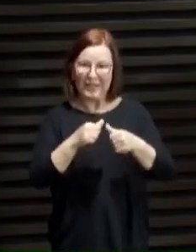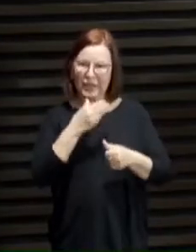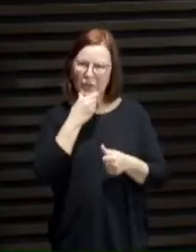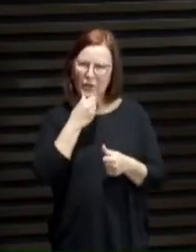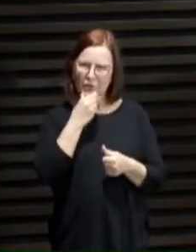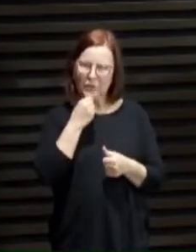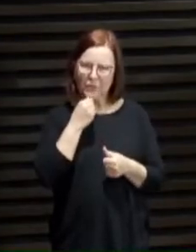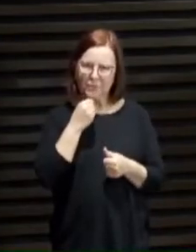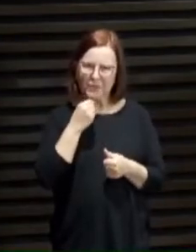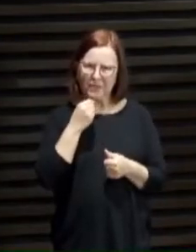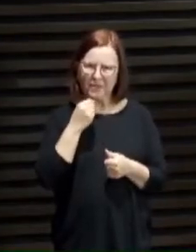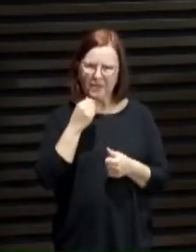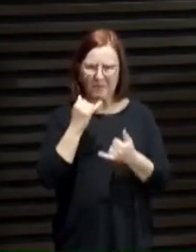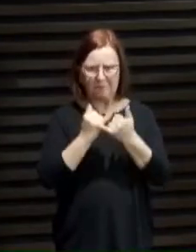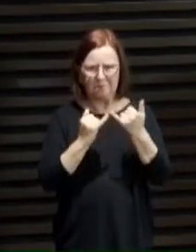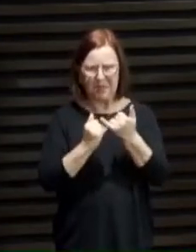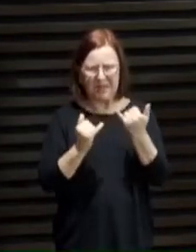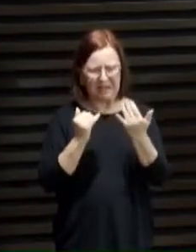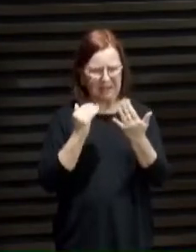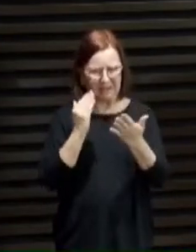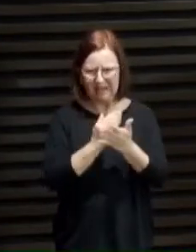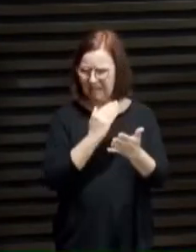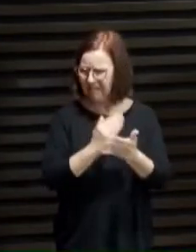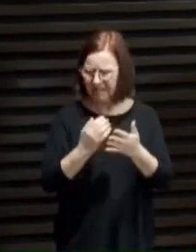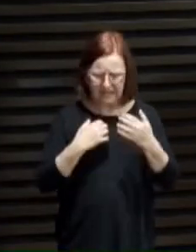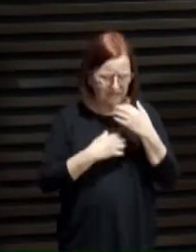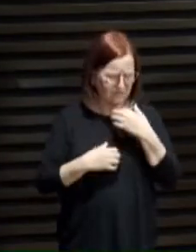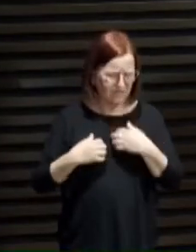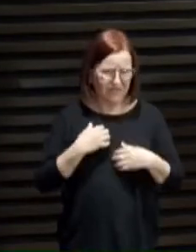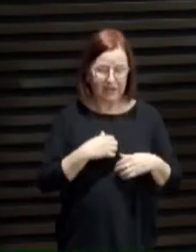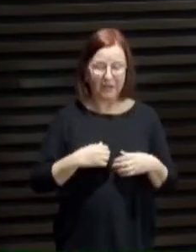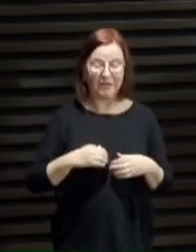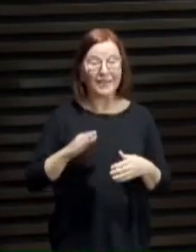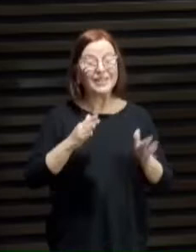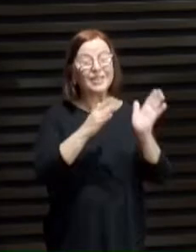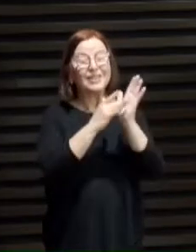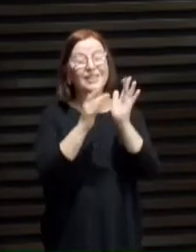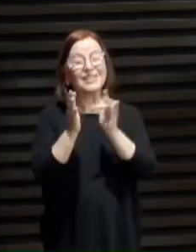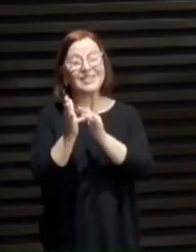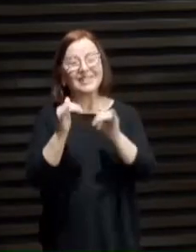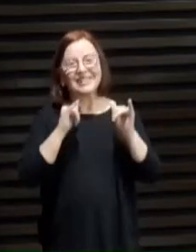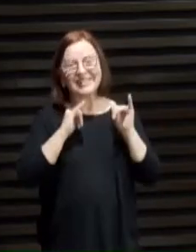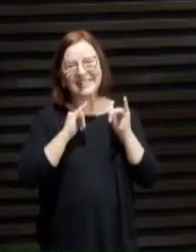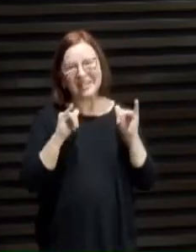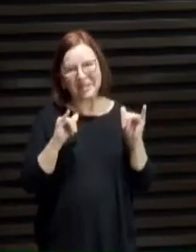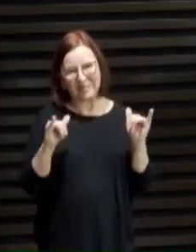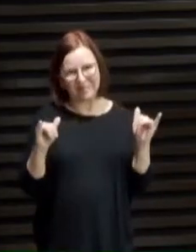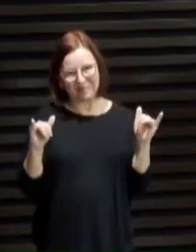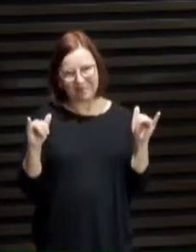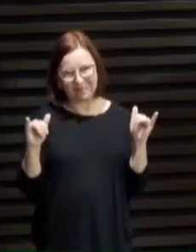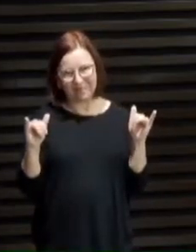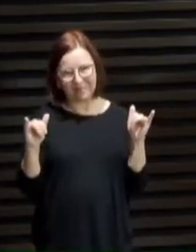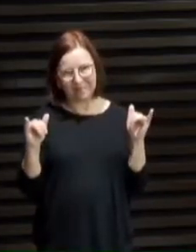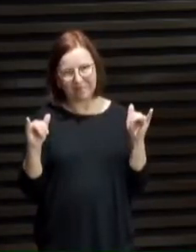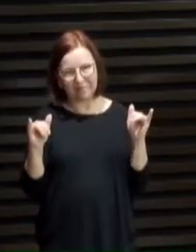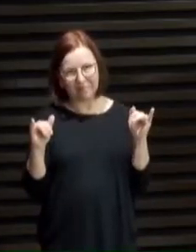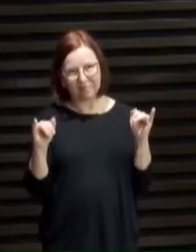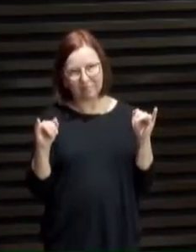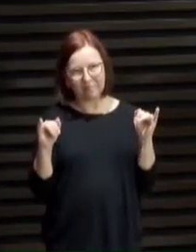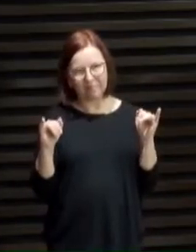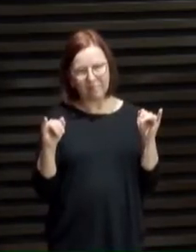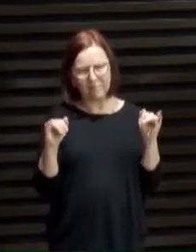meio dividido, angustiado. Então Jesus diz: por que vocês